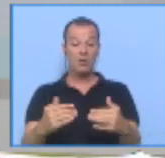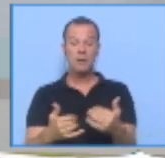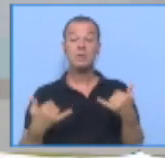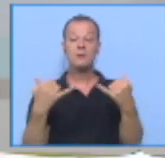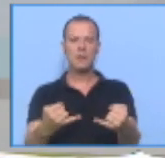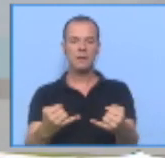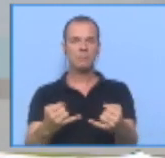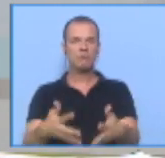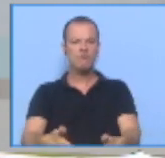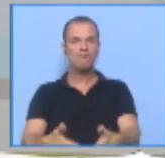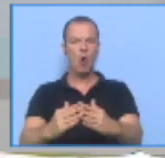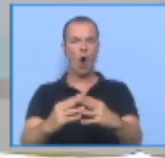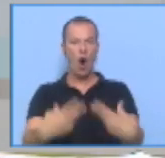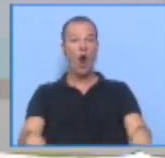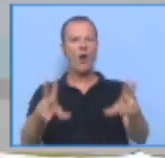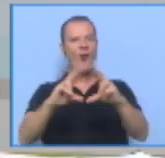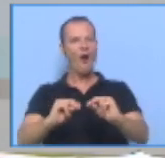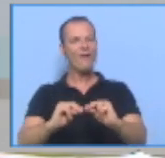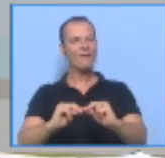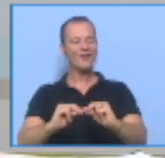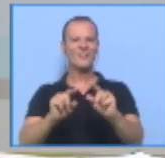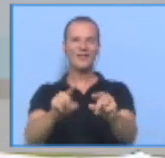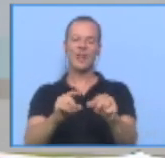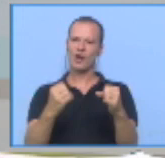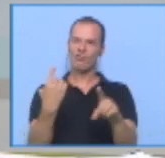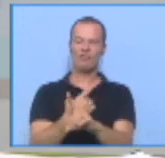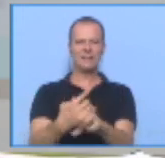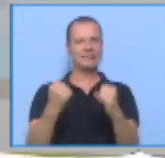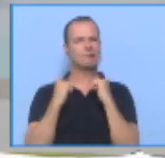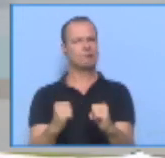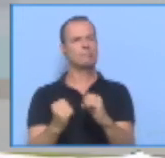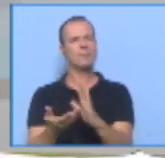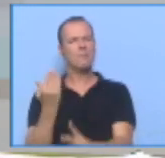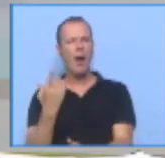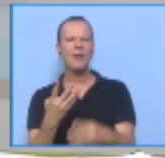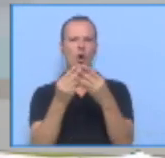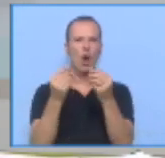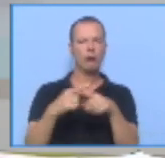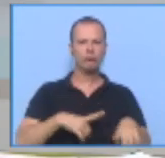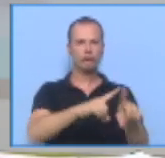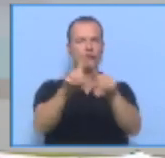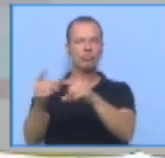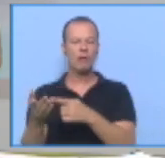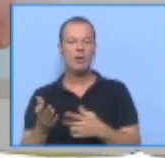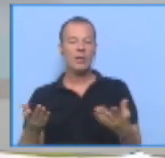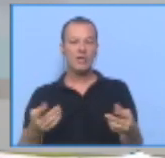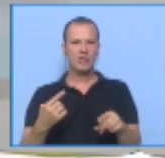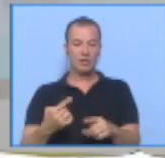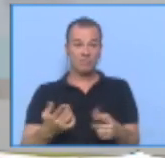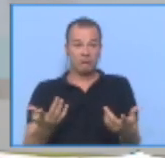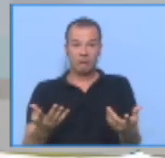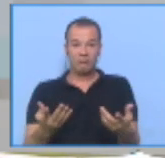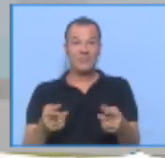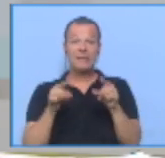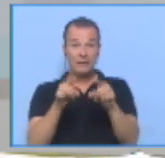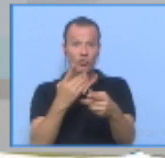ligas novas, ensaiar coisas novas, mais resistentes, com outro tipo de qualidades que por si só elas não tinham, e isso